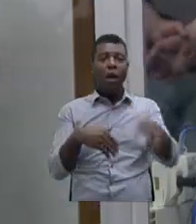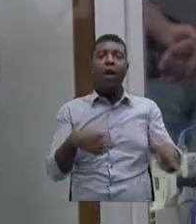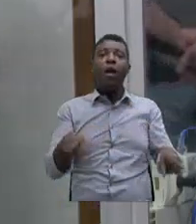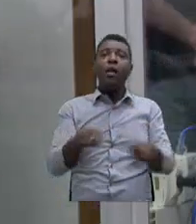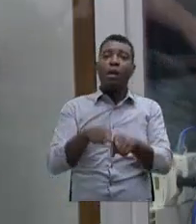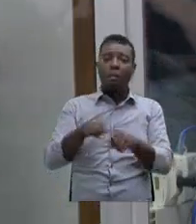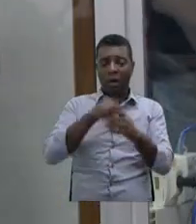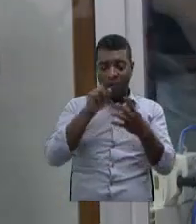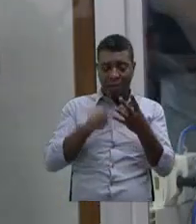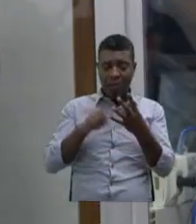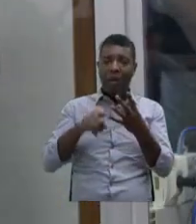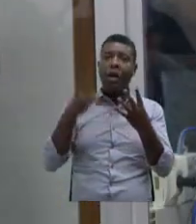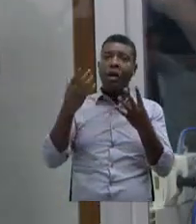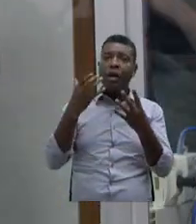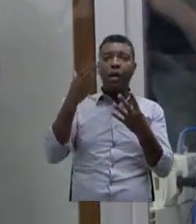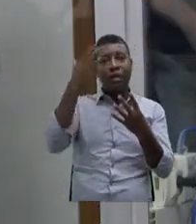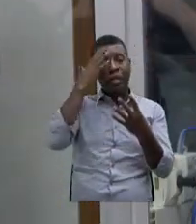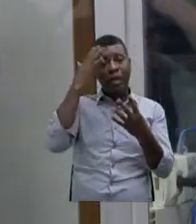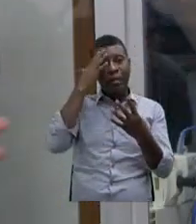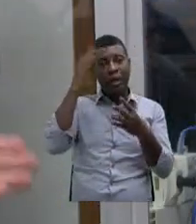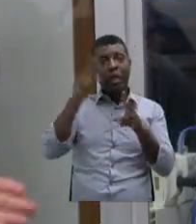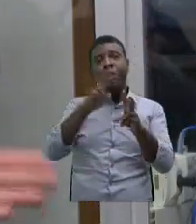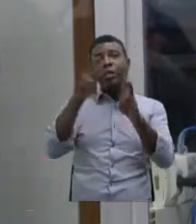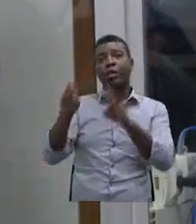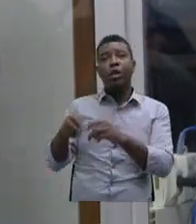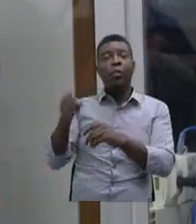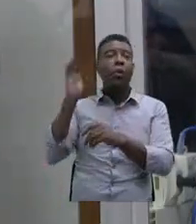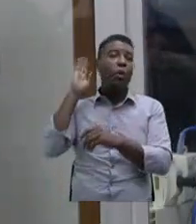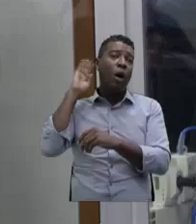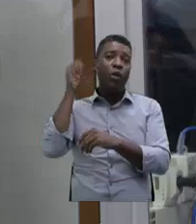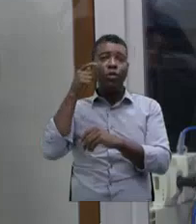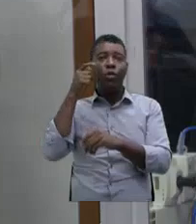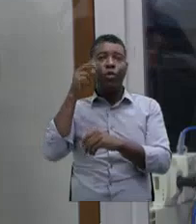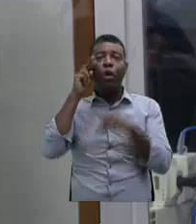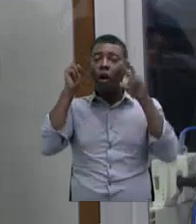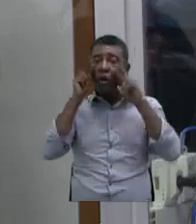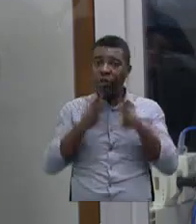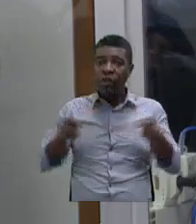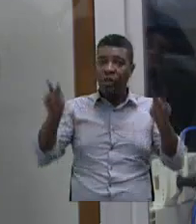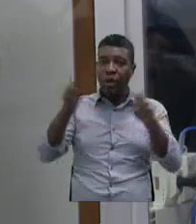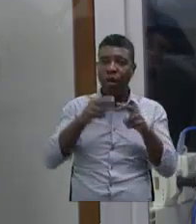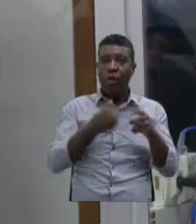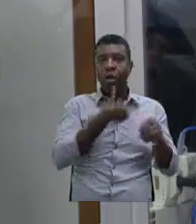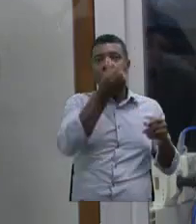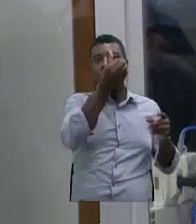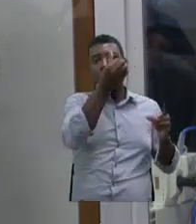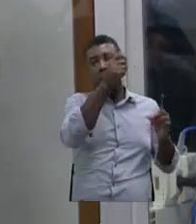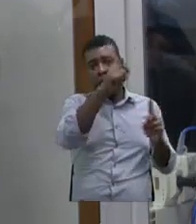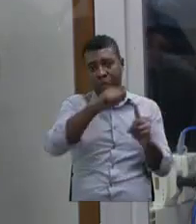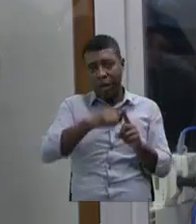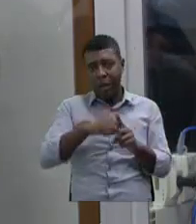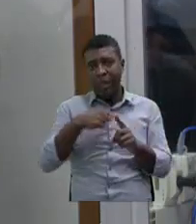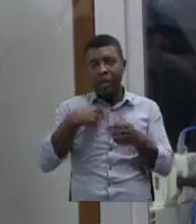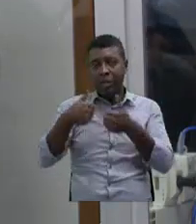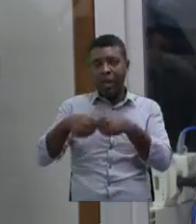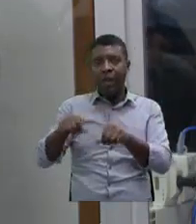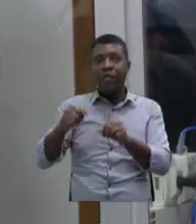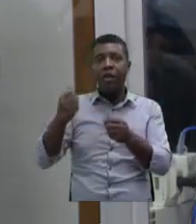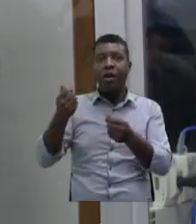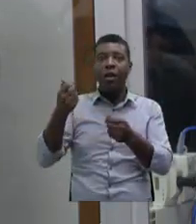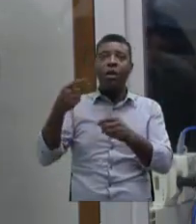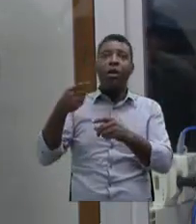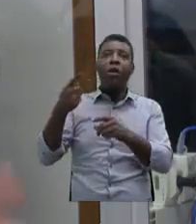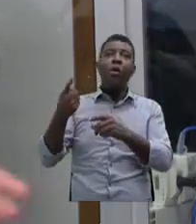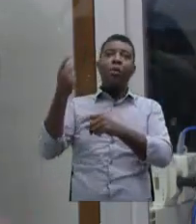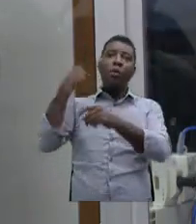agora especificamente sobre o audiovisual, nesses primeiros 6 meses de governo, eu não estava como deputada no mandato anterior, então eu posso falar